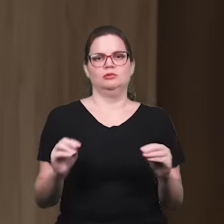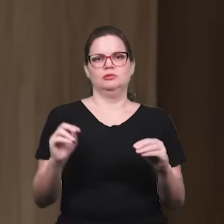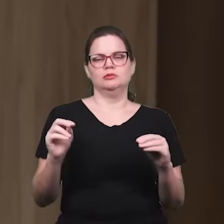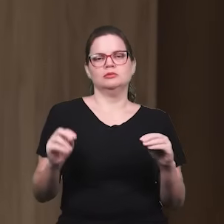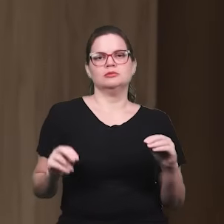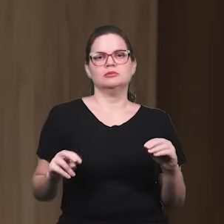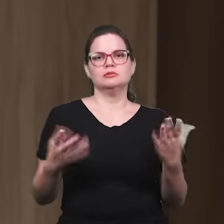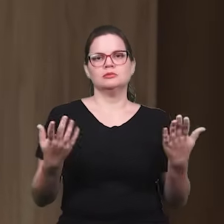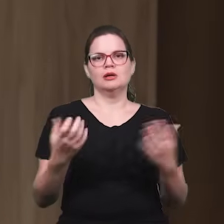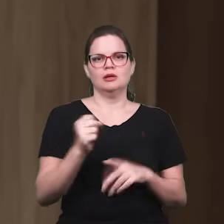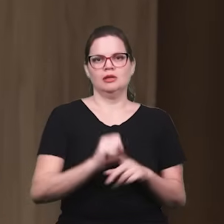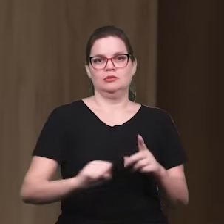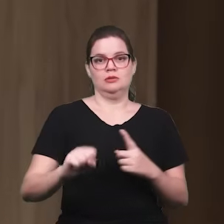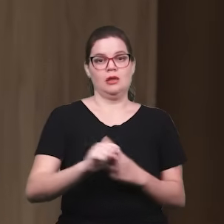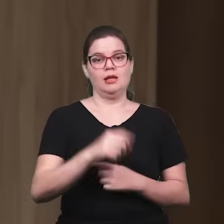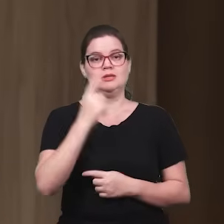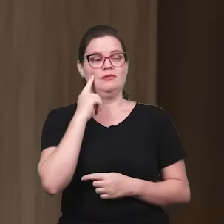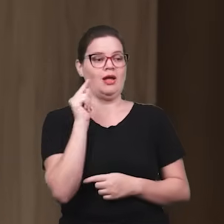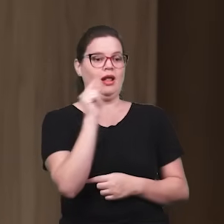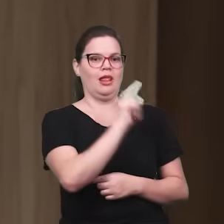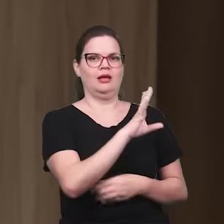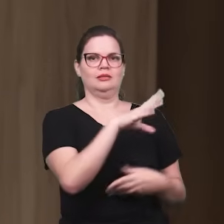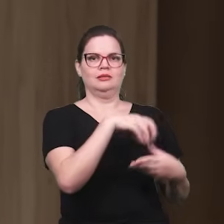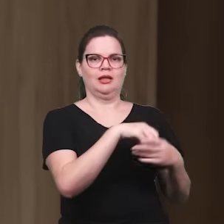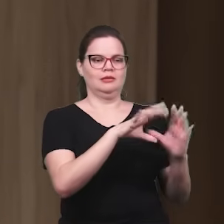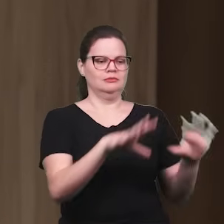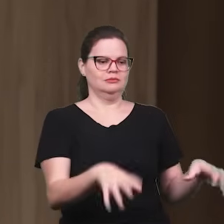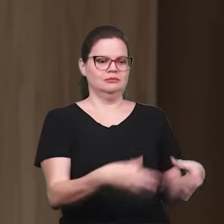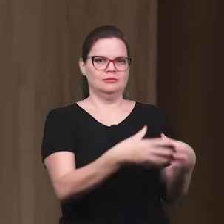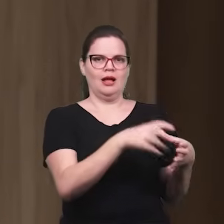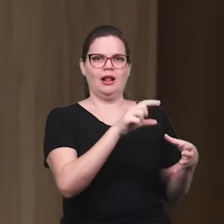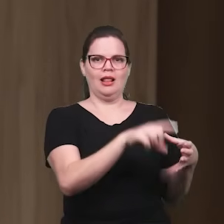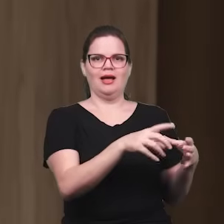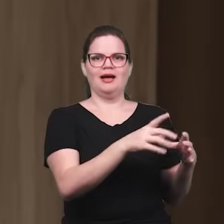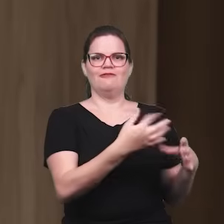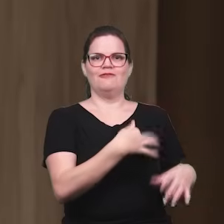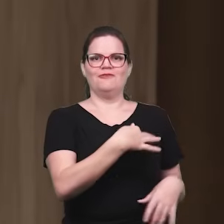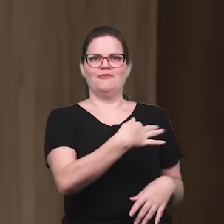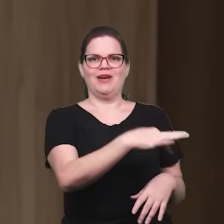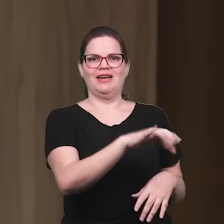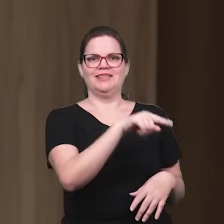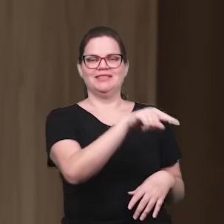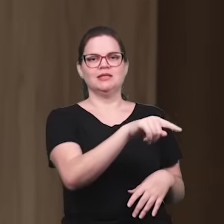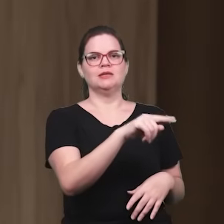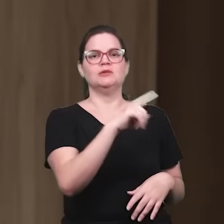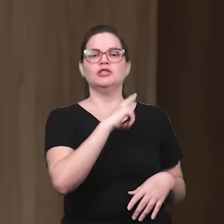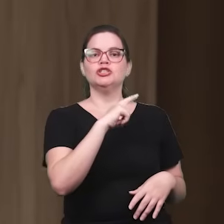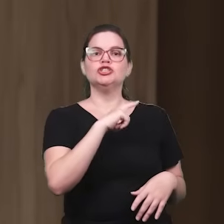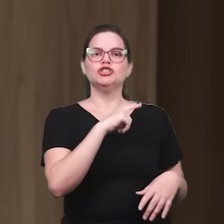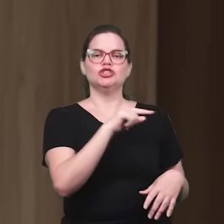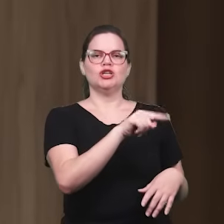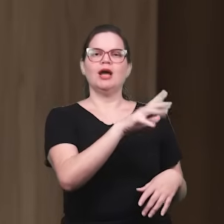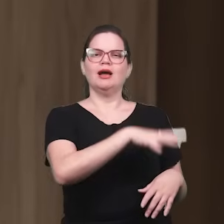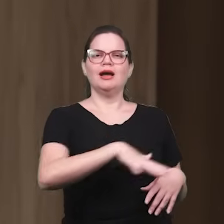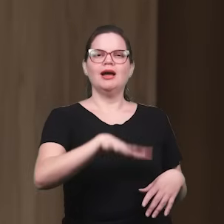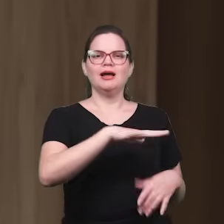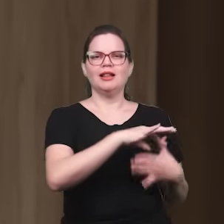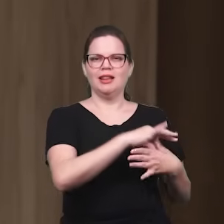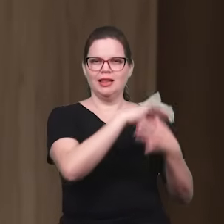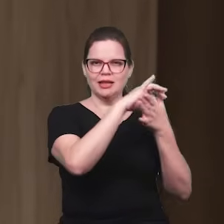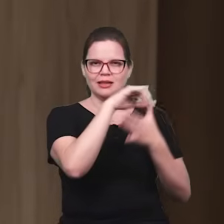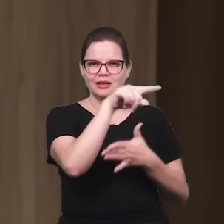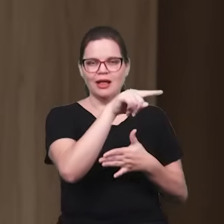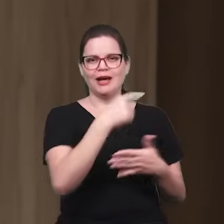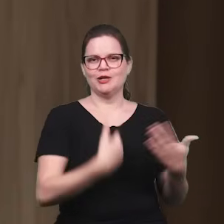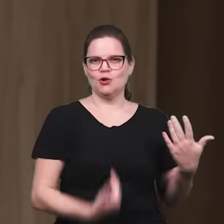que, dentro do Sinédrio, que seria o órgão máximo de governo da nação de Israel,